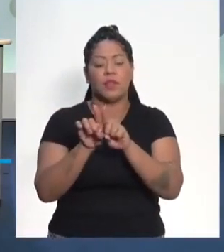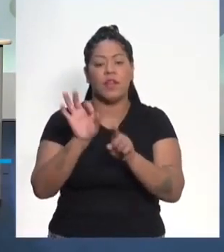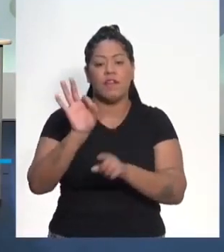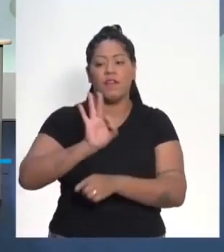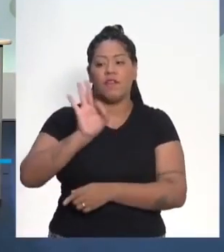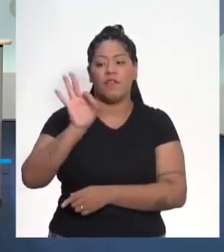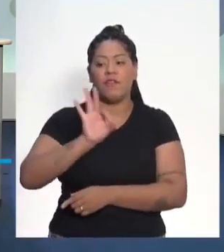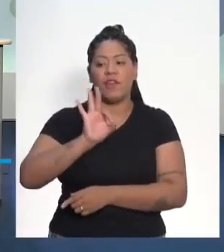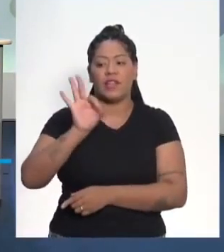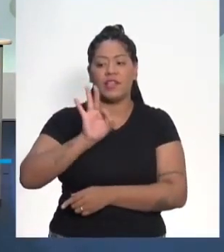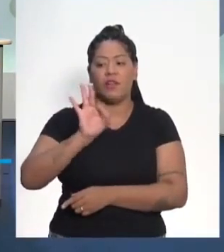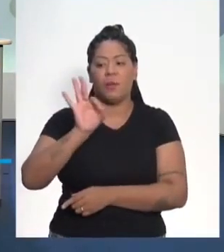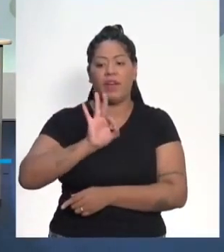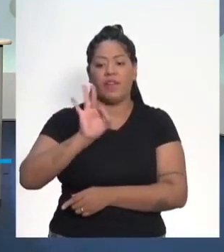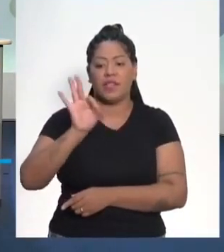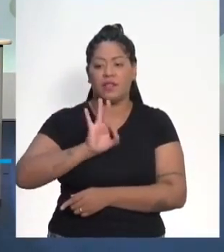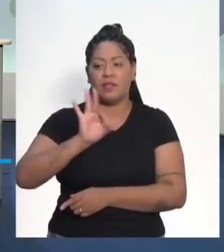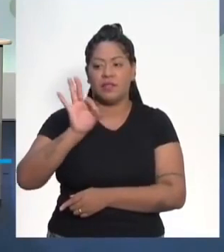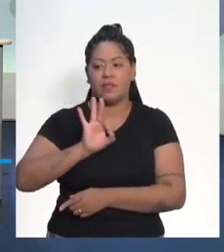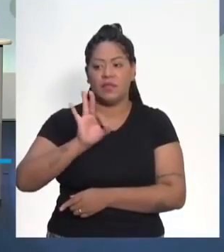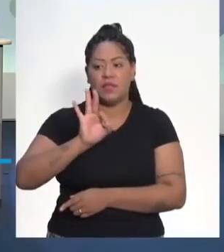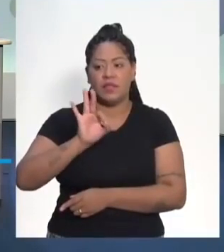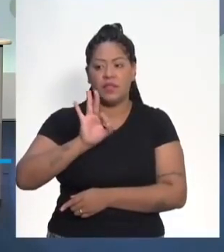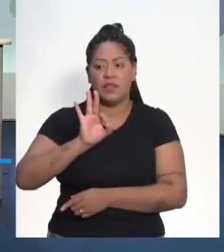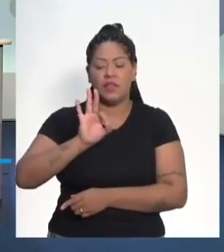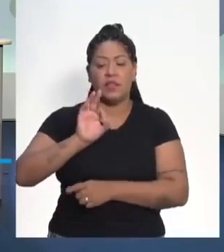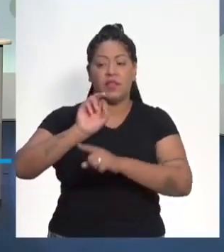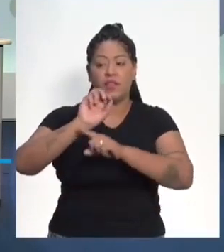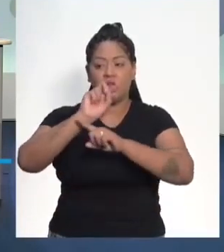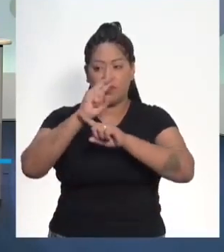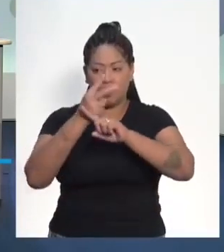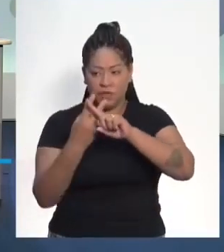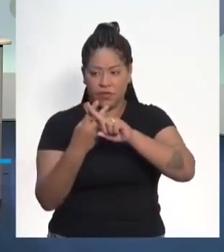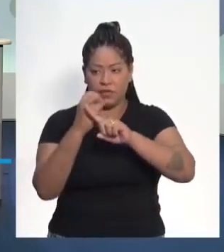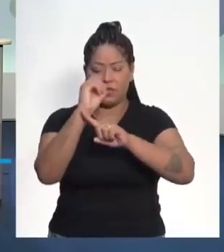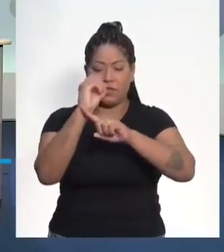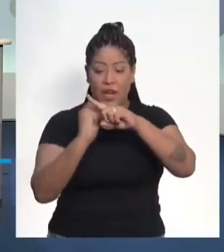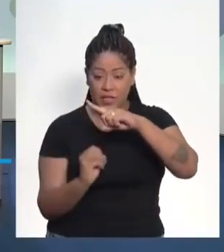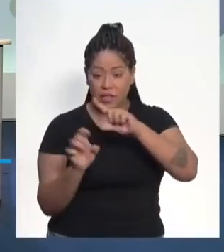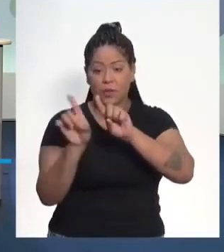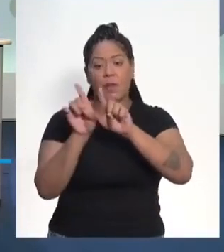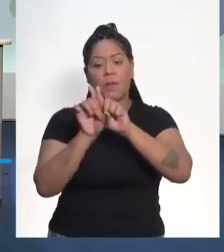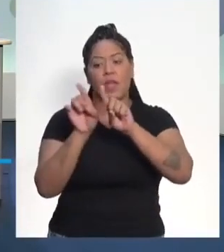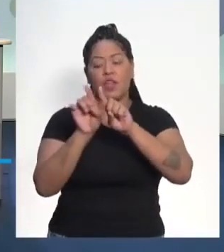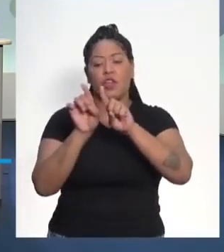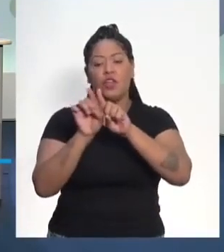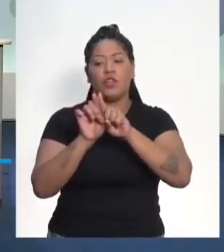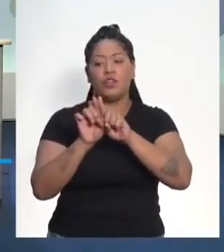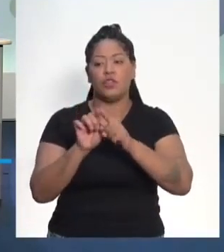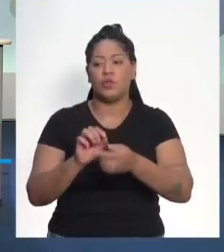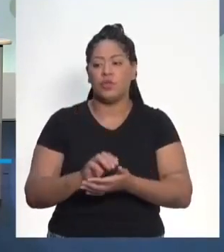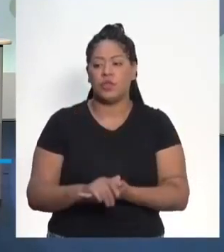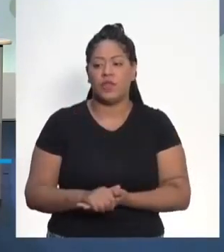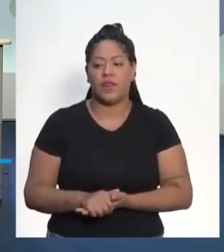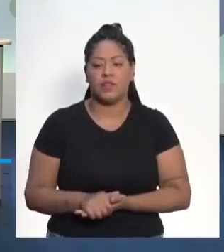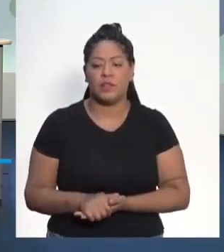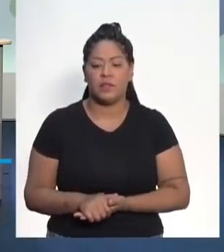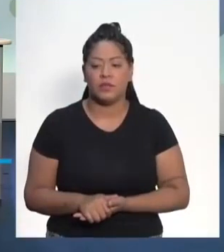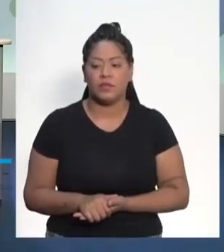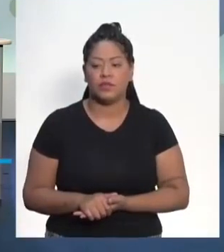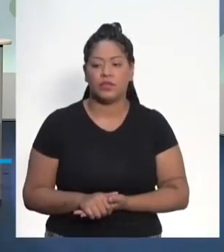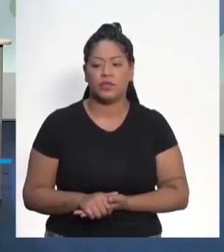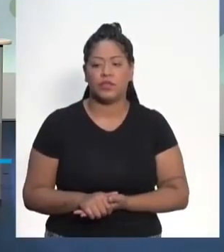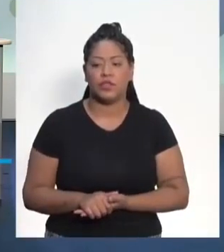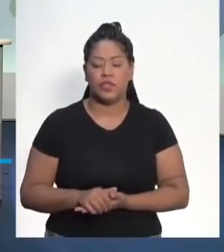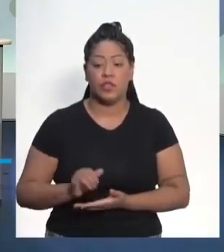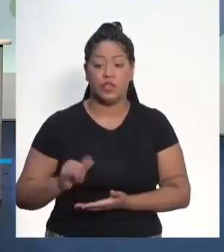e porcentagem tem tudo a ver, né? A gente vai falar. Isso. Os alunos do Pro Renan. Diga. Juros. A Luana Bessa, ela falou da bateria